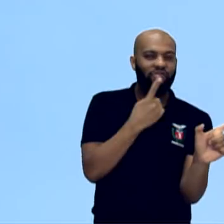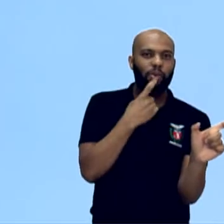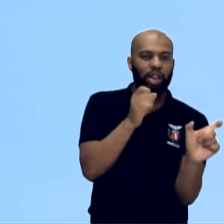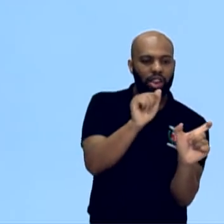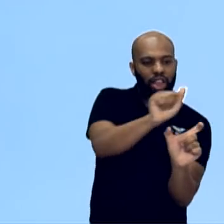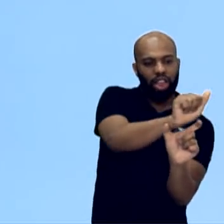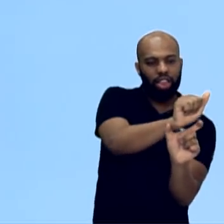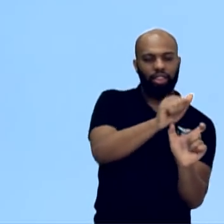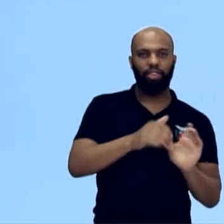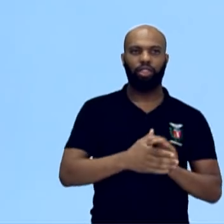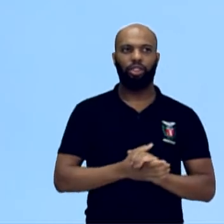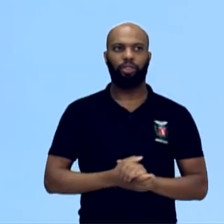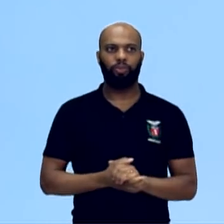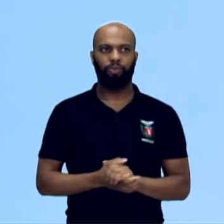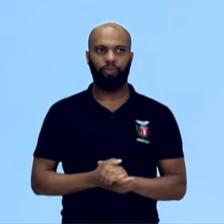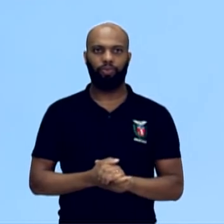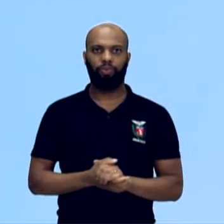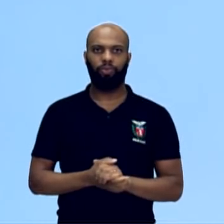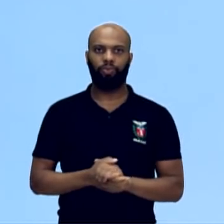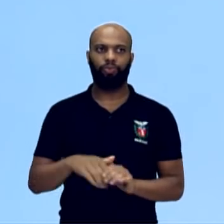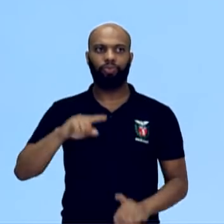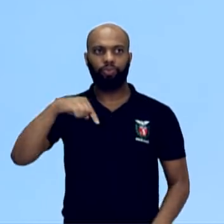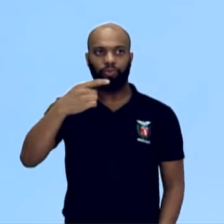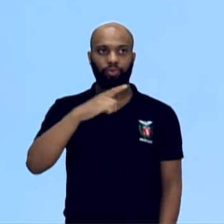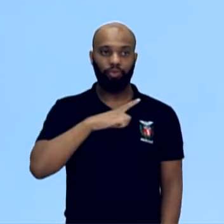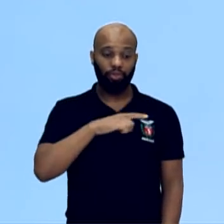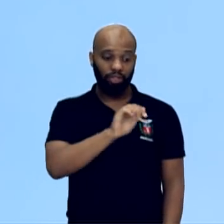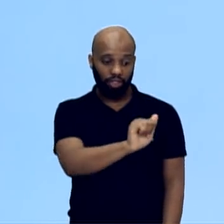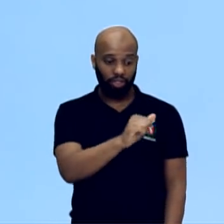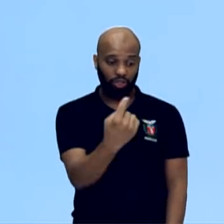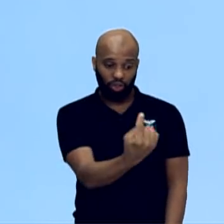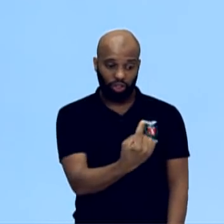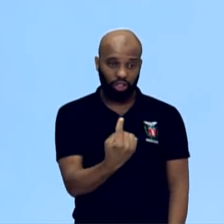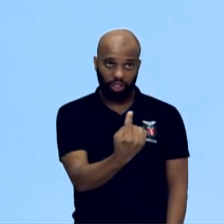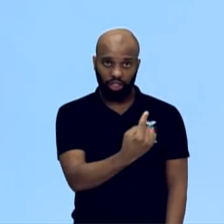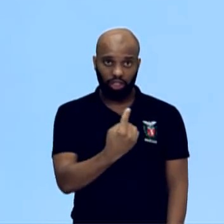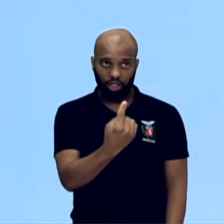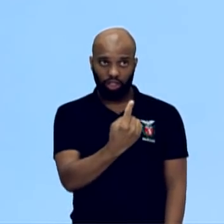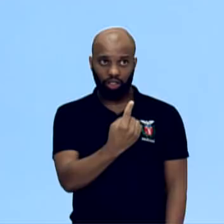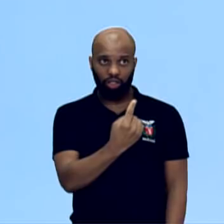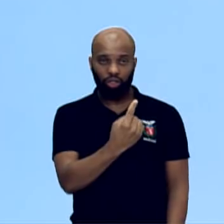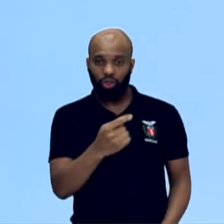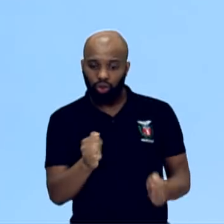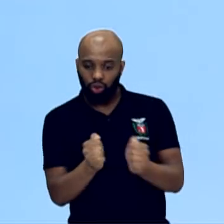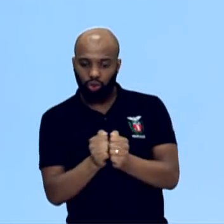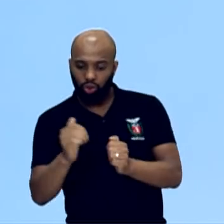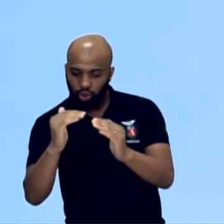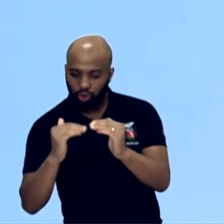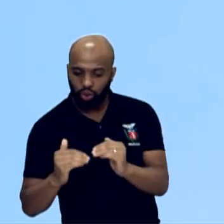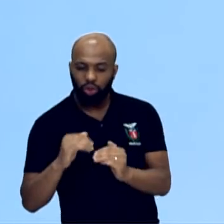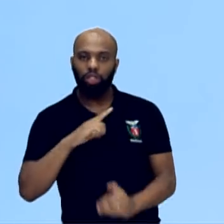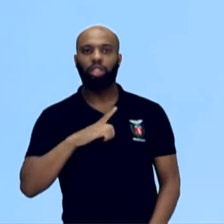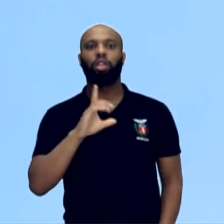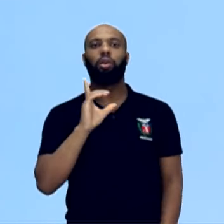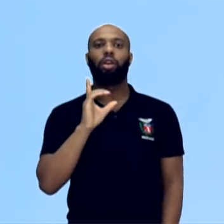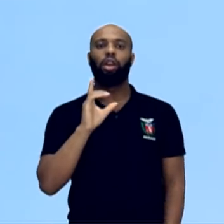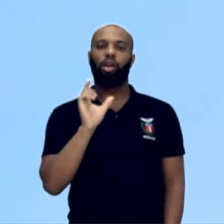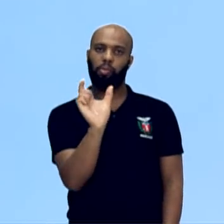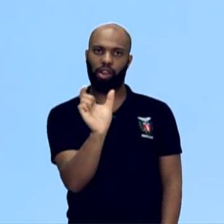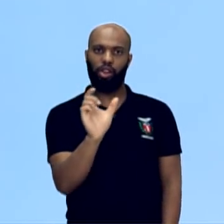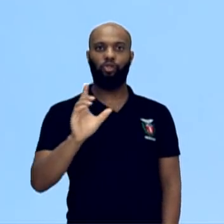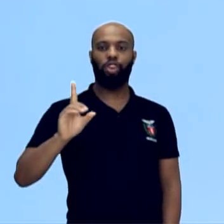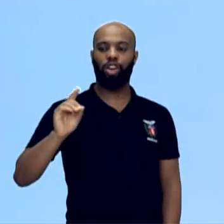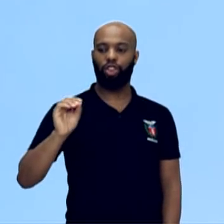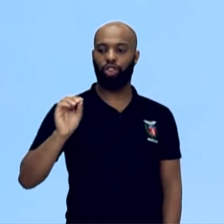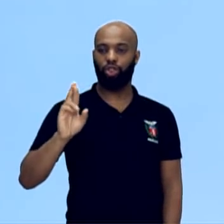observando? Aí depois eu tenho um A sozinho, que vai formar embaixo a palavra,